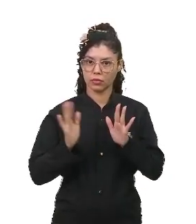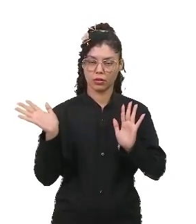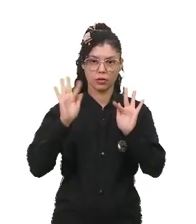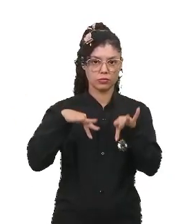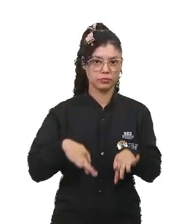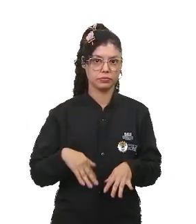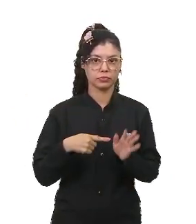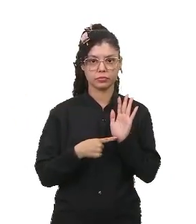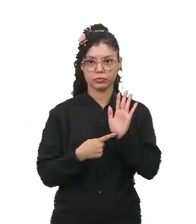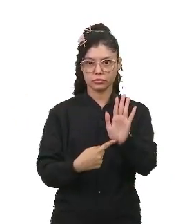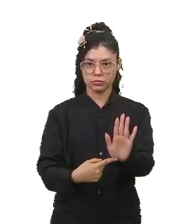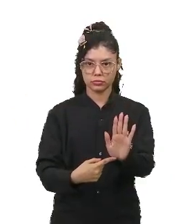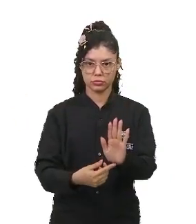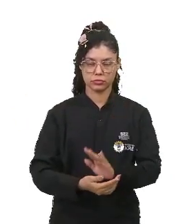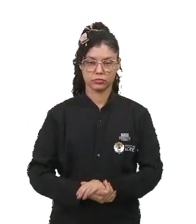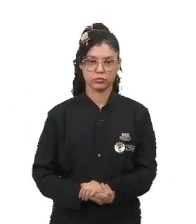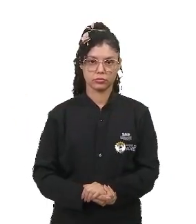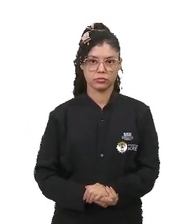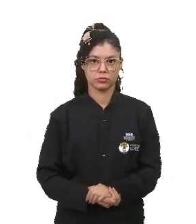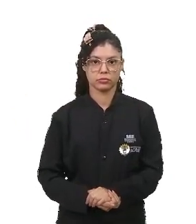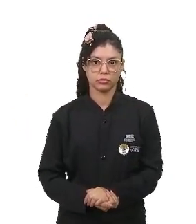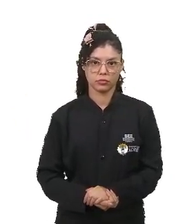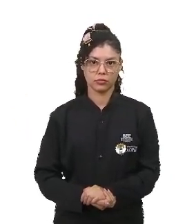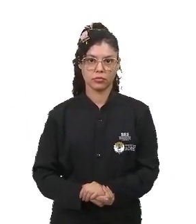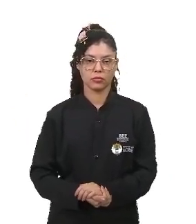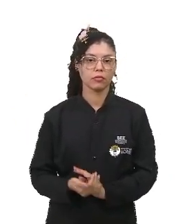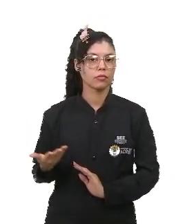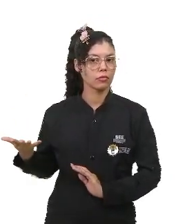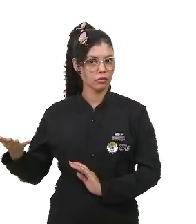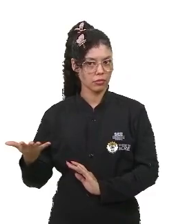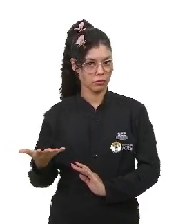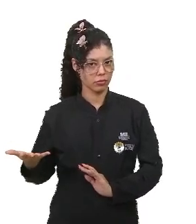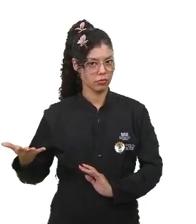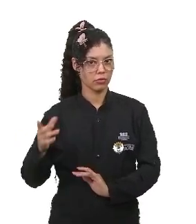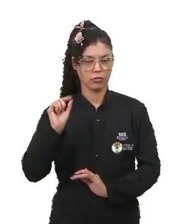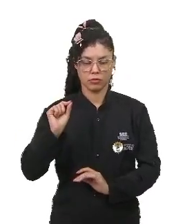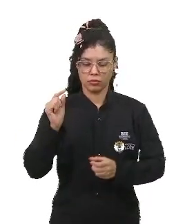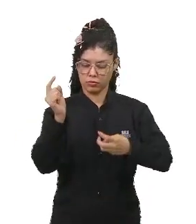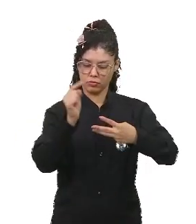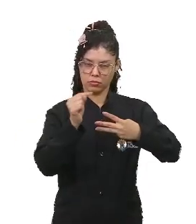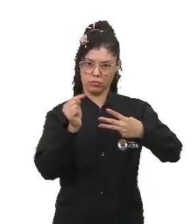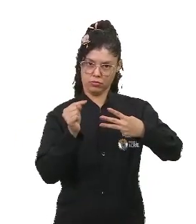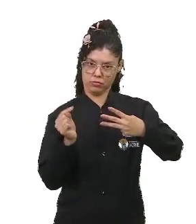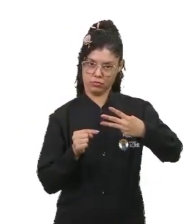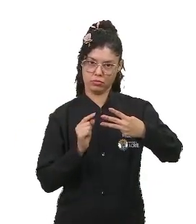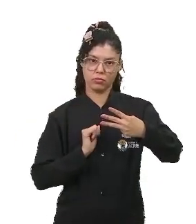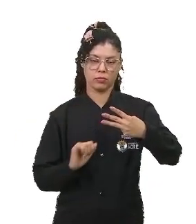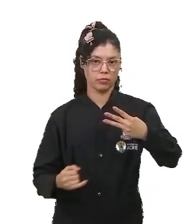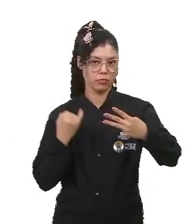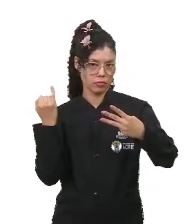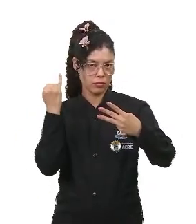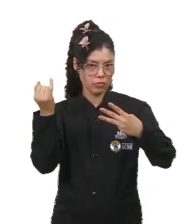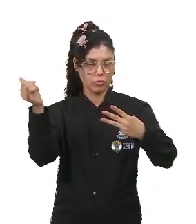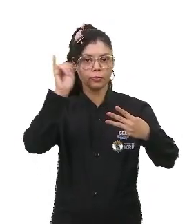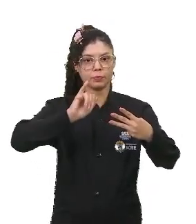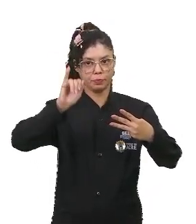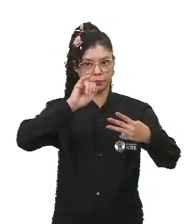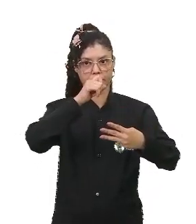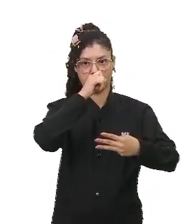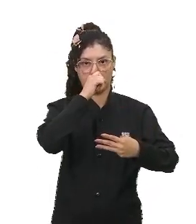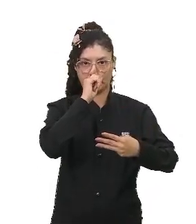fim da apresentação. Aí a gente tem basicamente 3 pontos-chave dessa